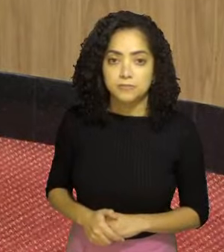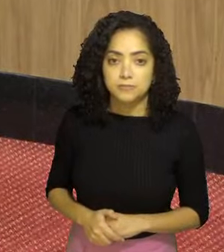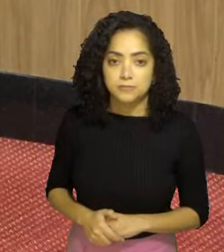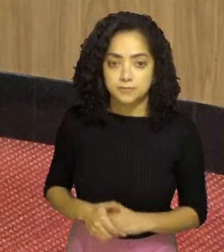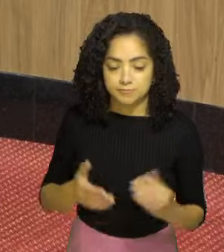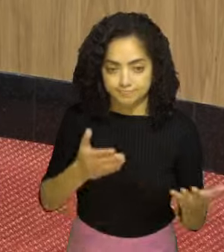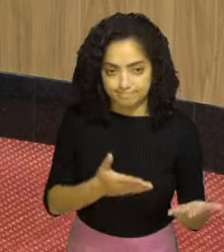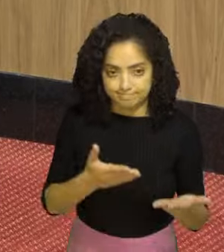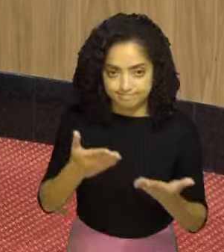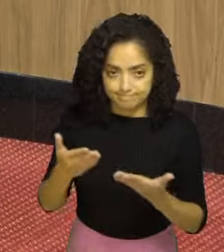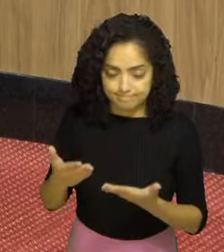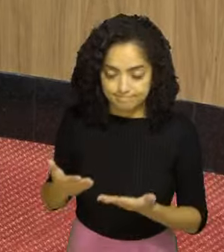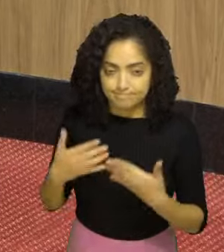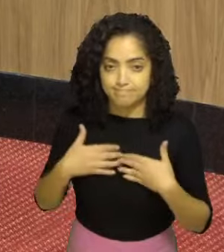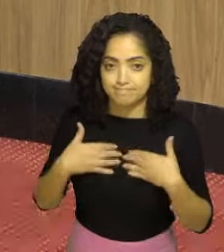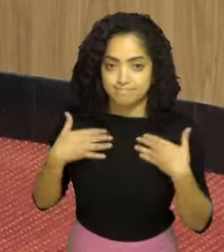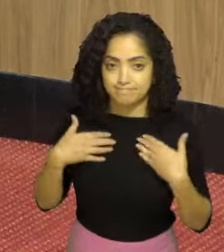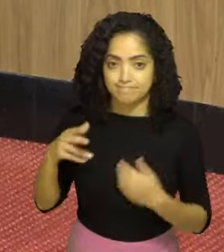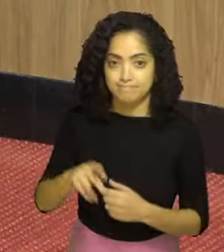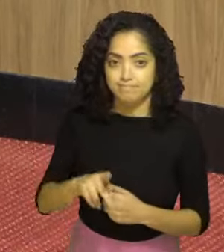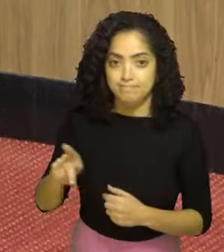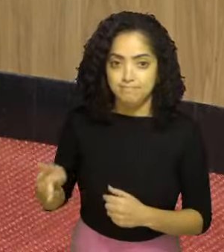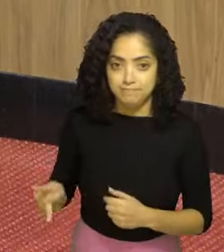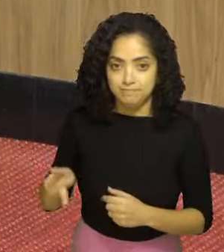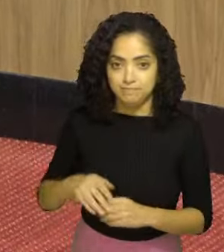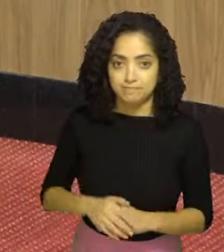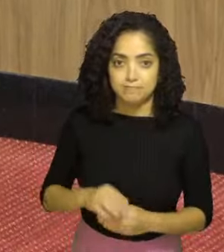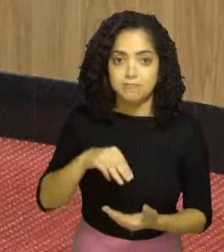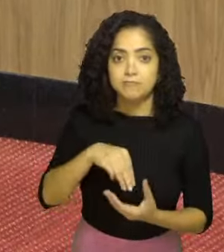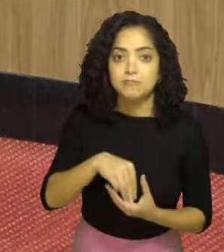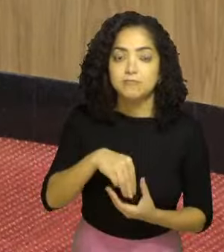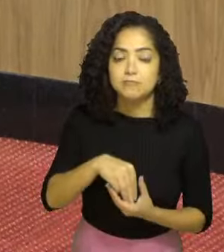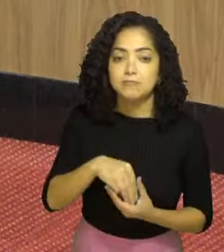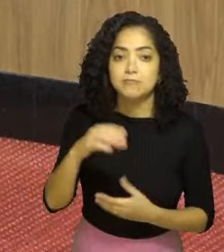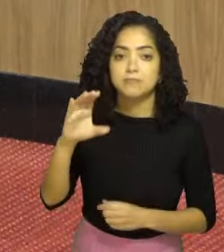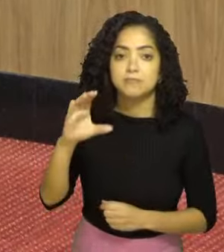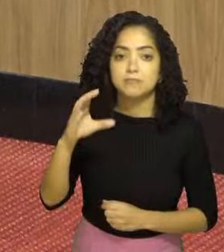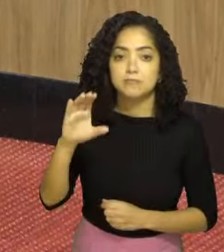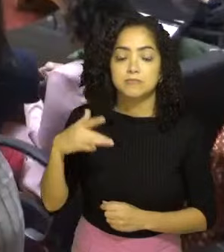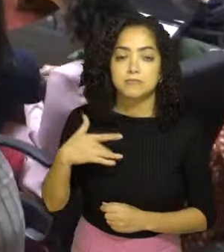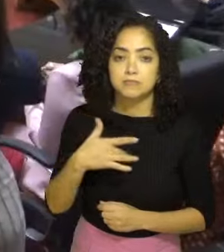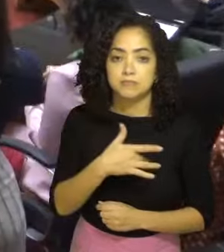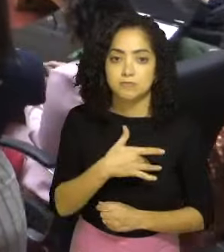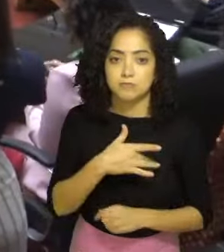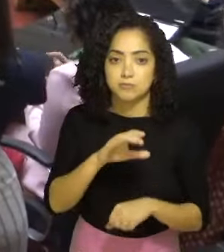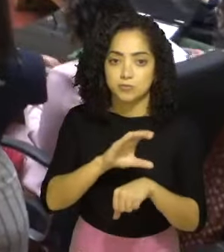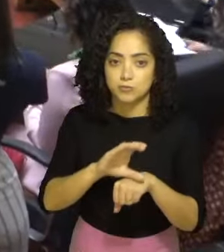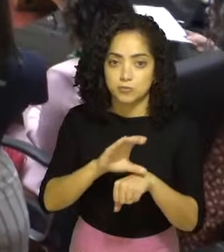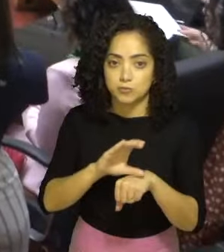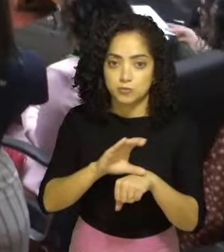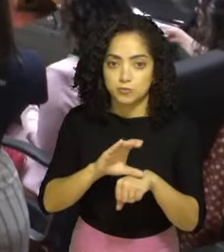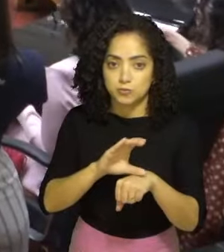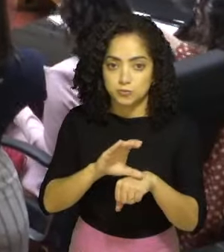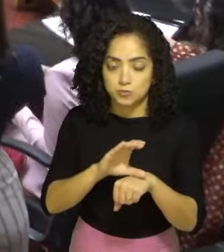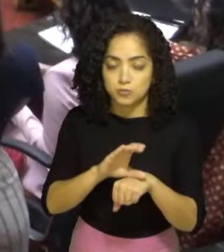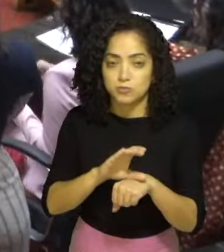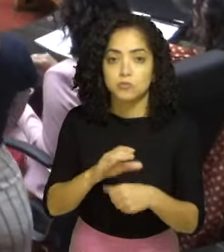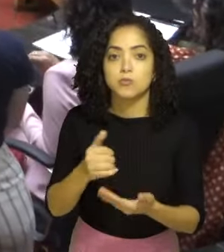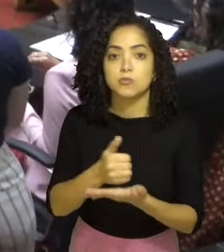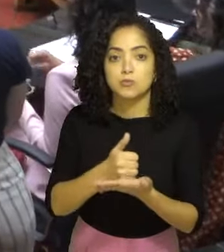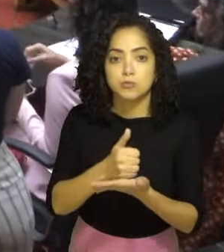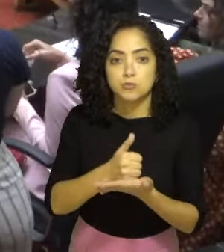Convidamos para receber a homenagem a professora da Univale na Escola de Ciências da Saúde, nos cursos de Farmácia,